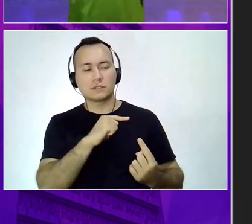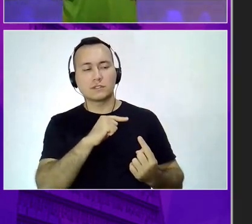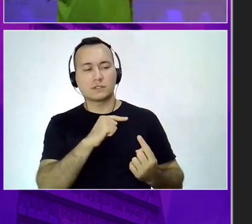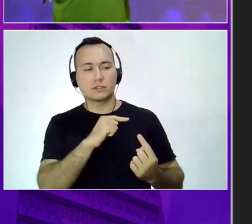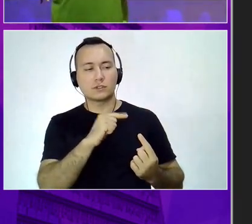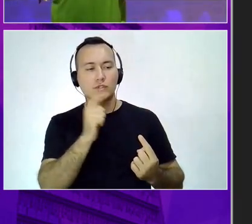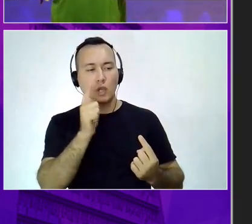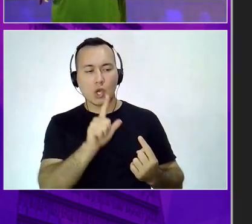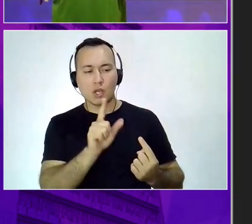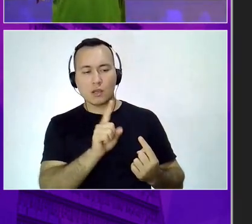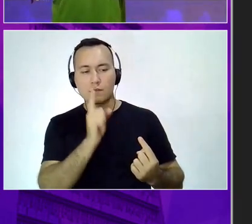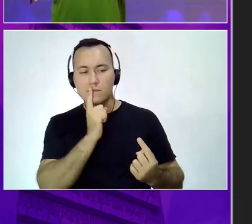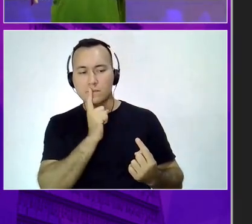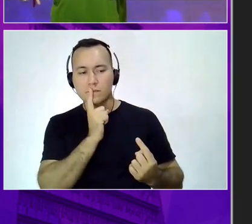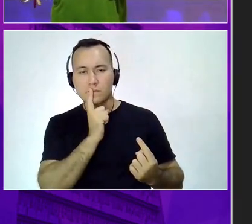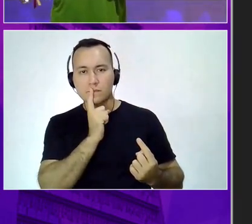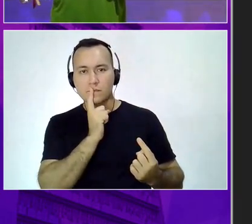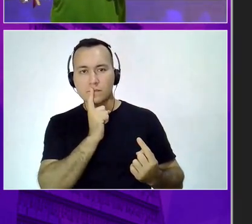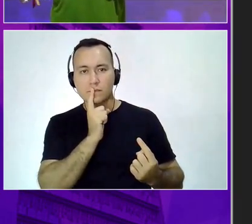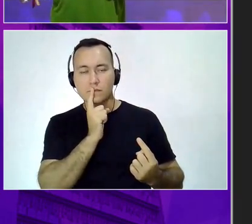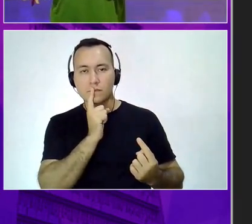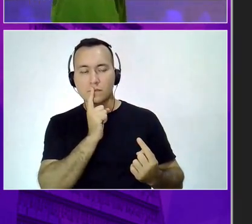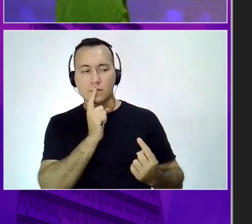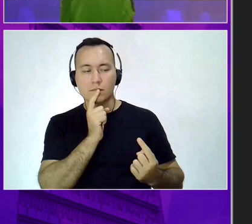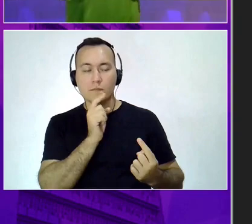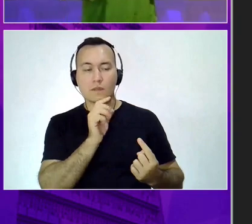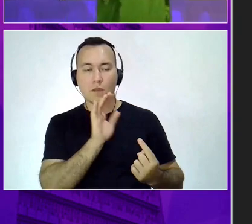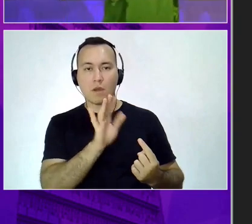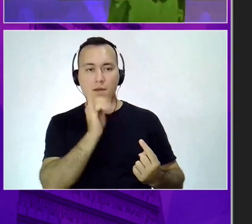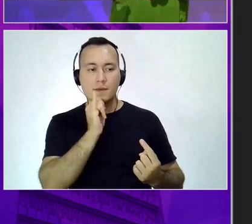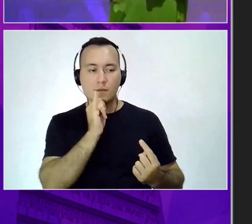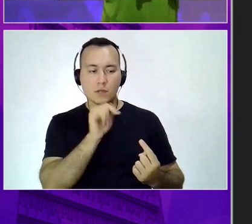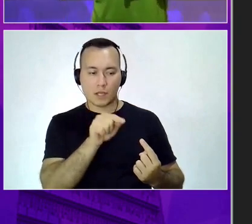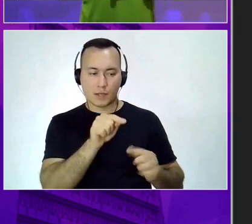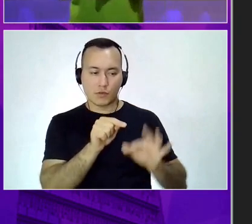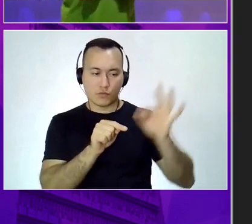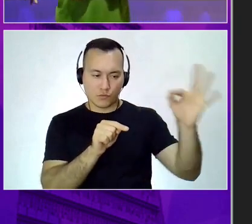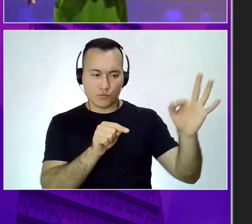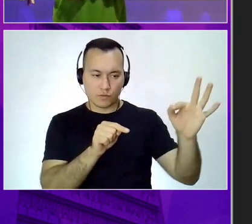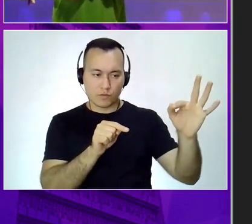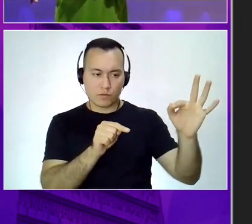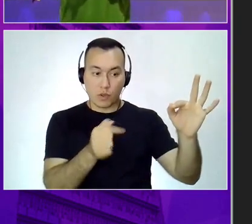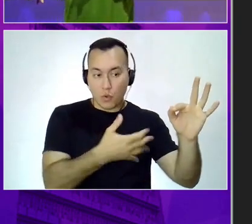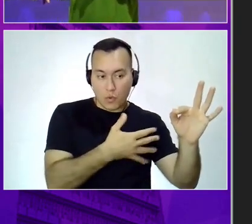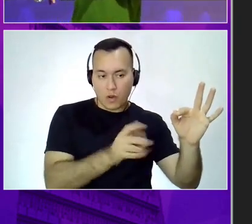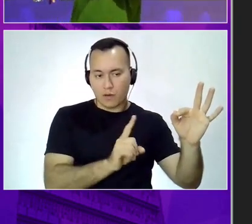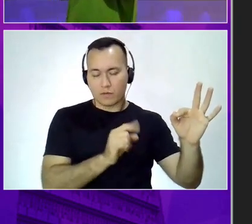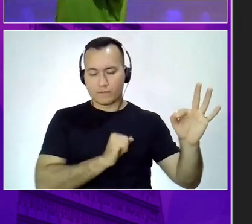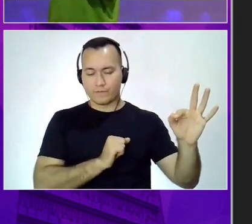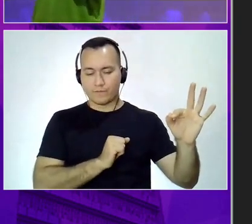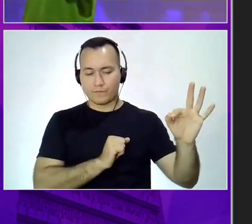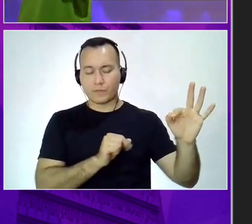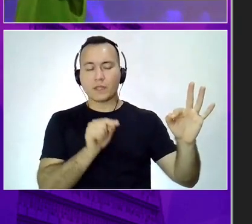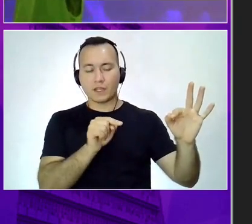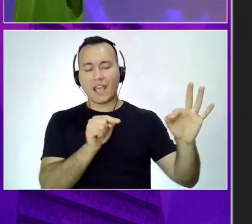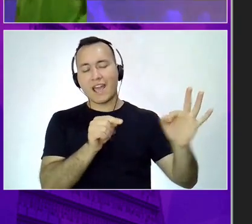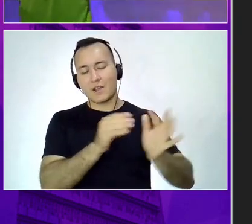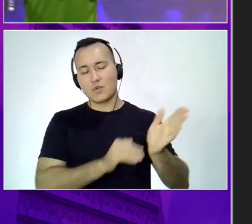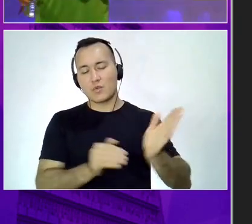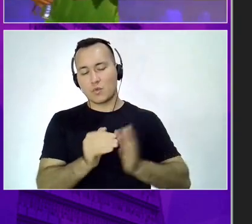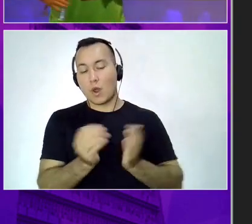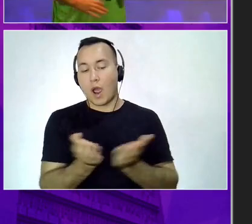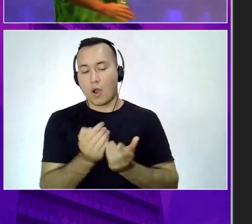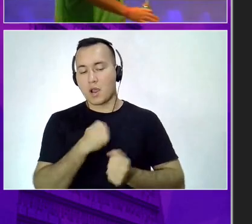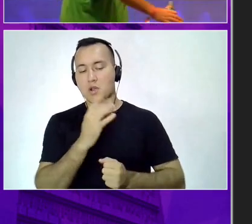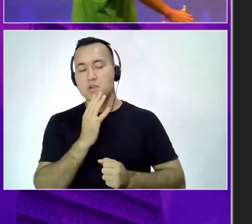errado, porque não é inovação. Se a gente sabe, a gente está buscando a chave que a gente perdeu em outro lugar, aqui,